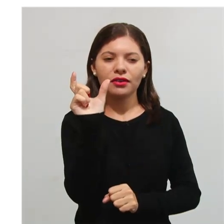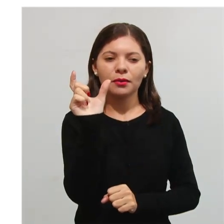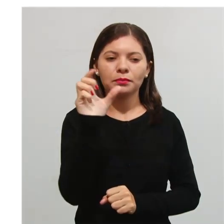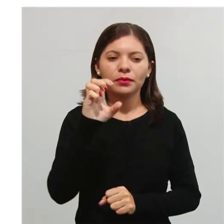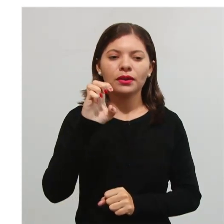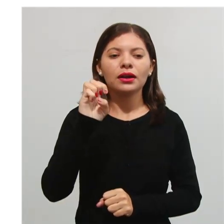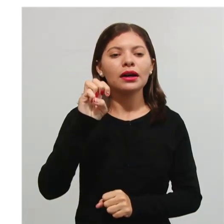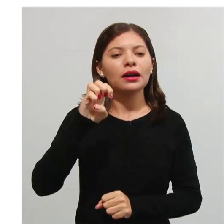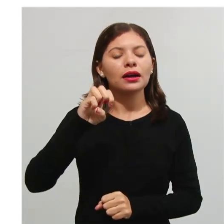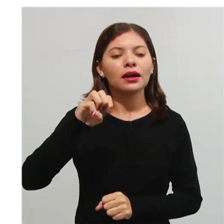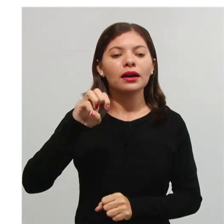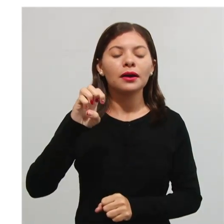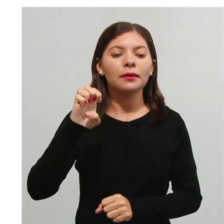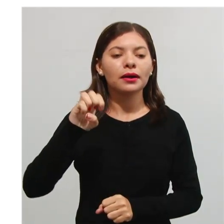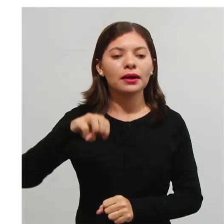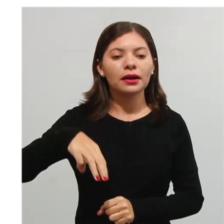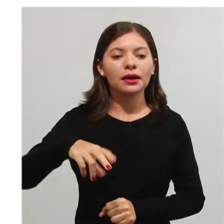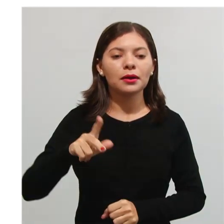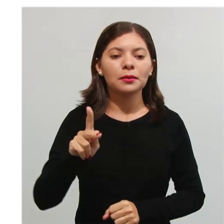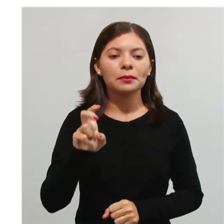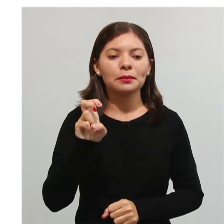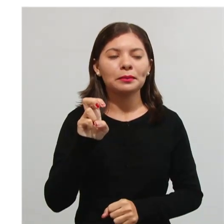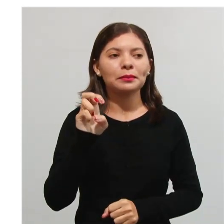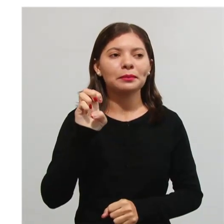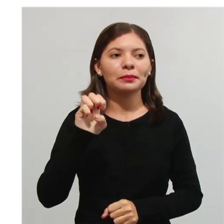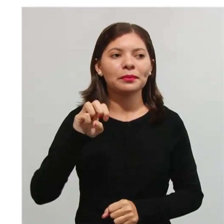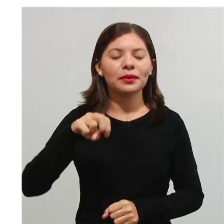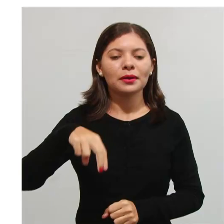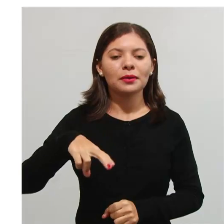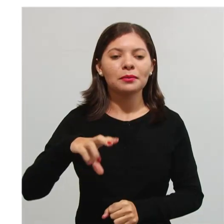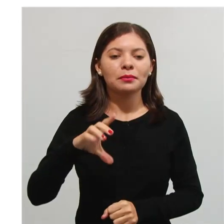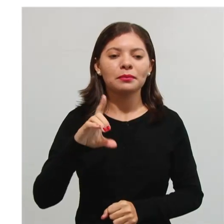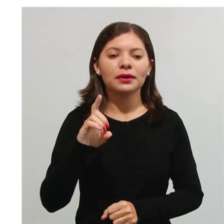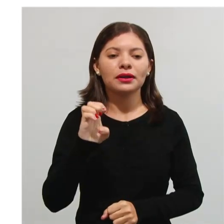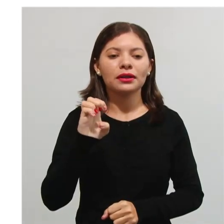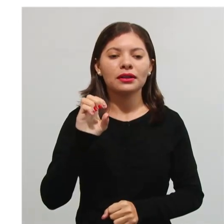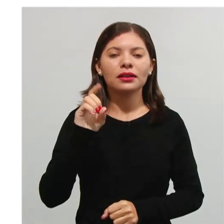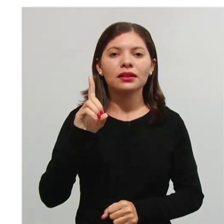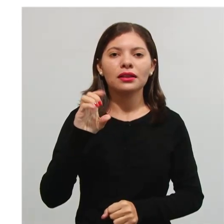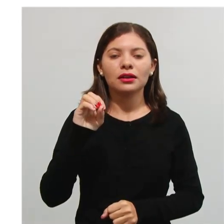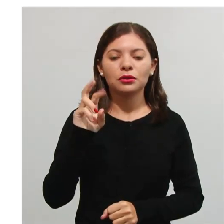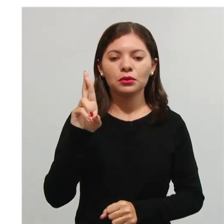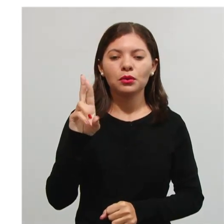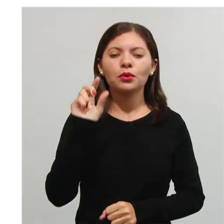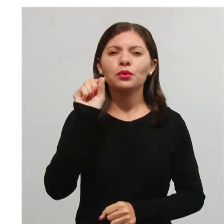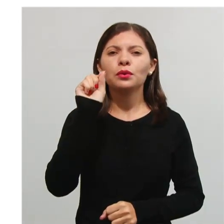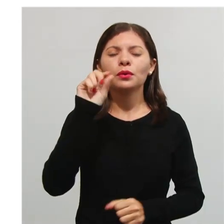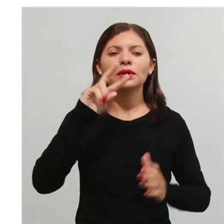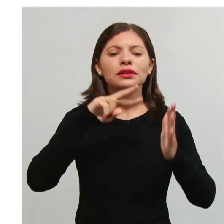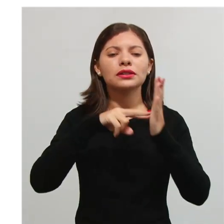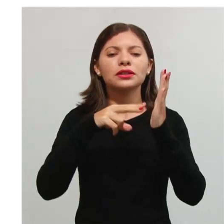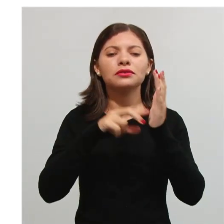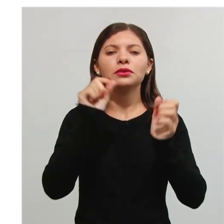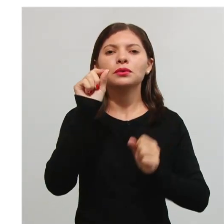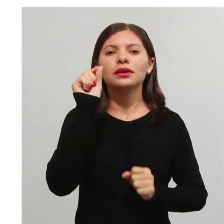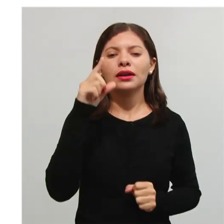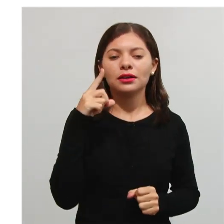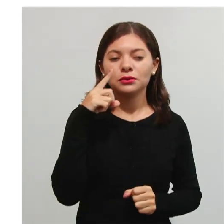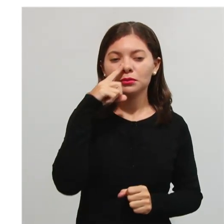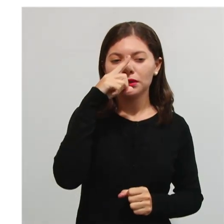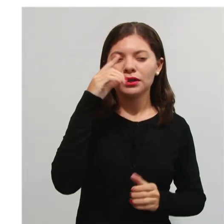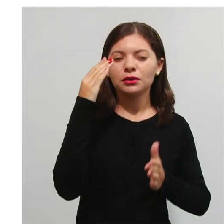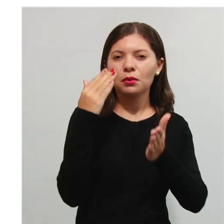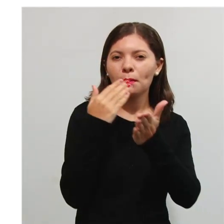tem origem francesa e quer dizer aquele que assume riscos e começa